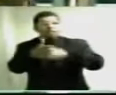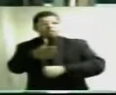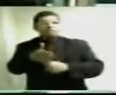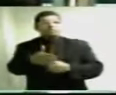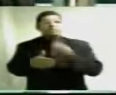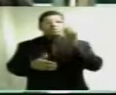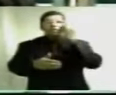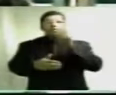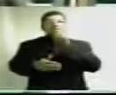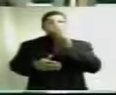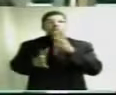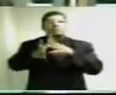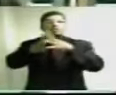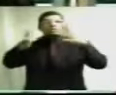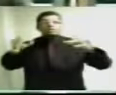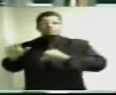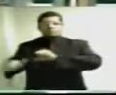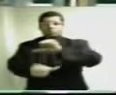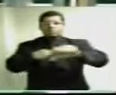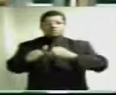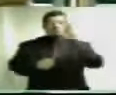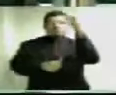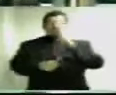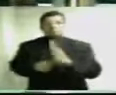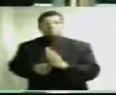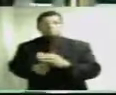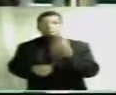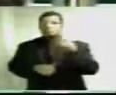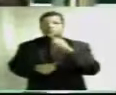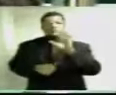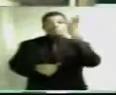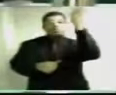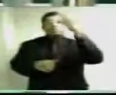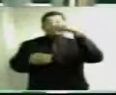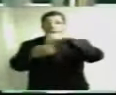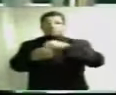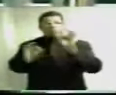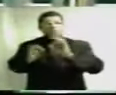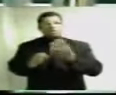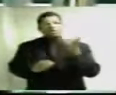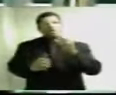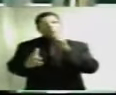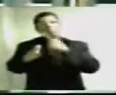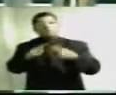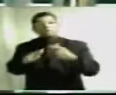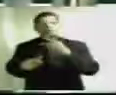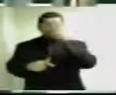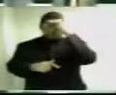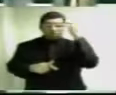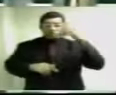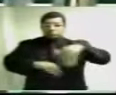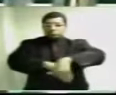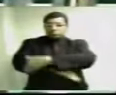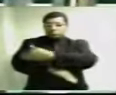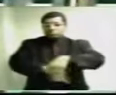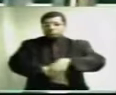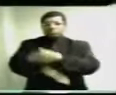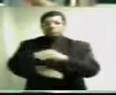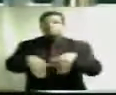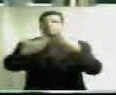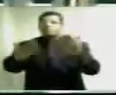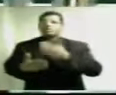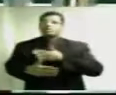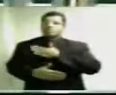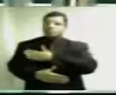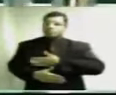seu interesse, e só as grandes mudanças neste país não aconteceram dentro dos parlamentos, aconteceram quando o povo foi para as ruas. Daí a